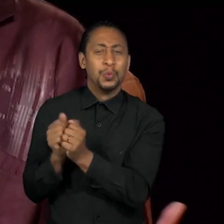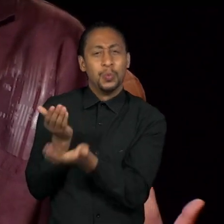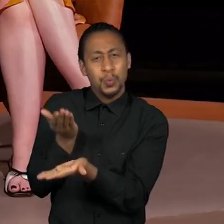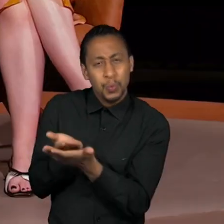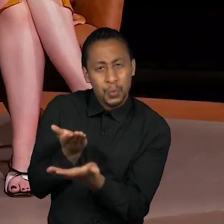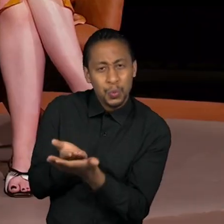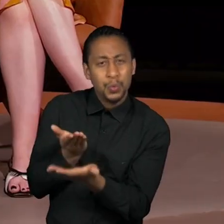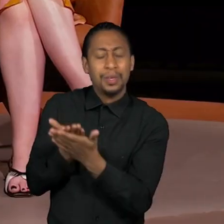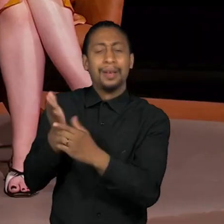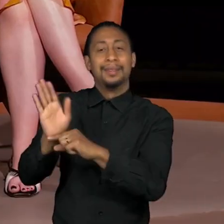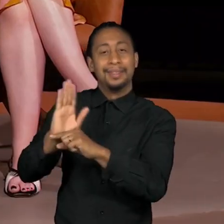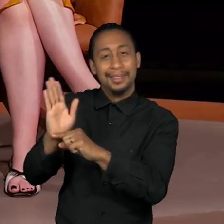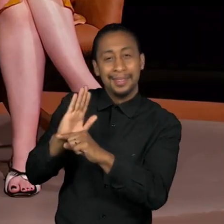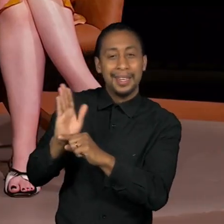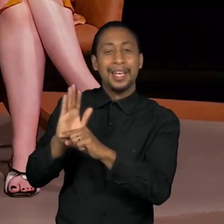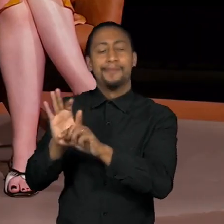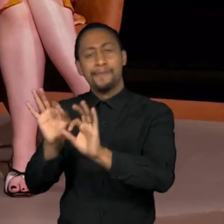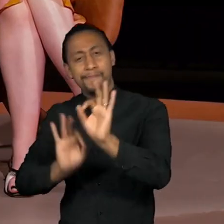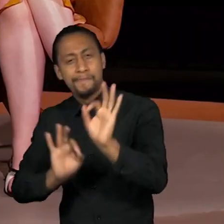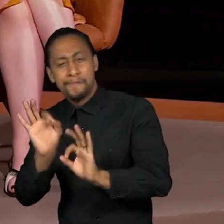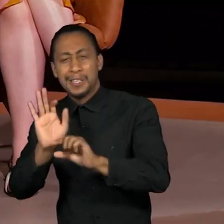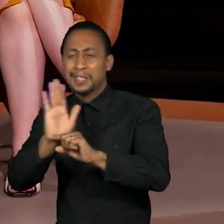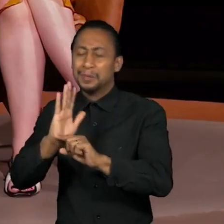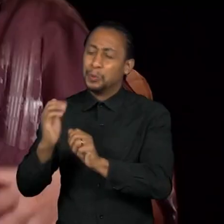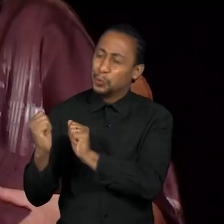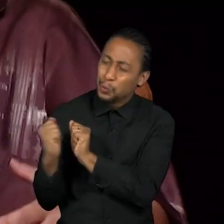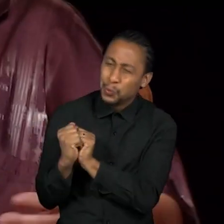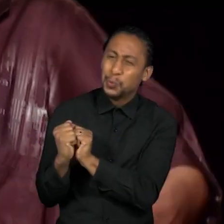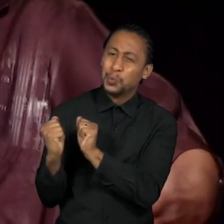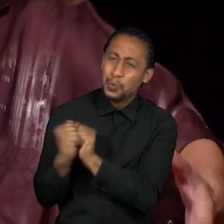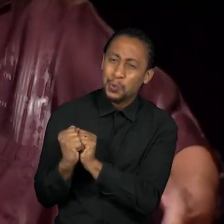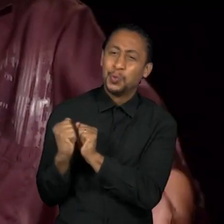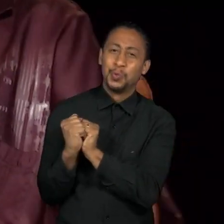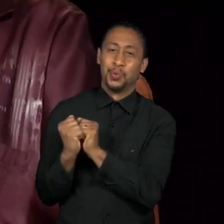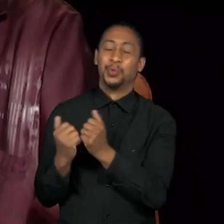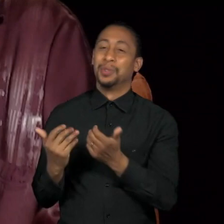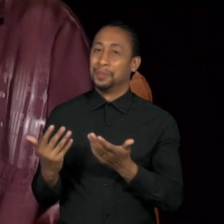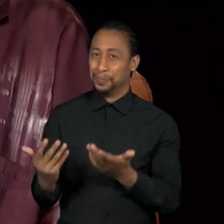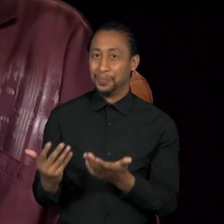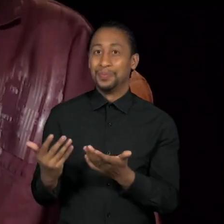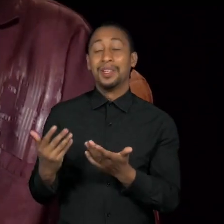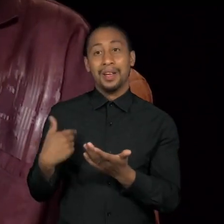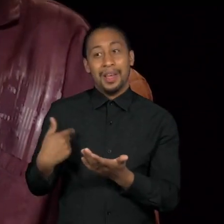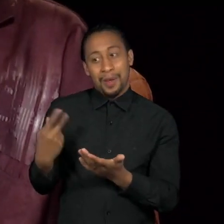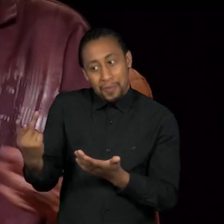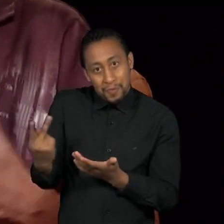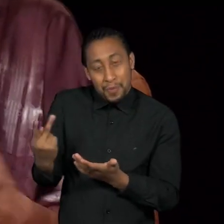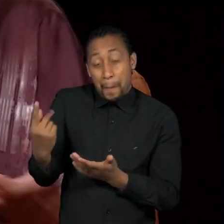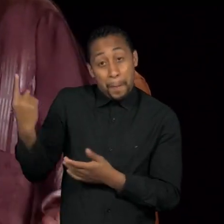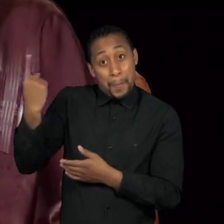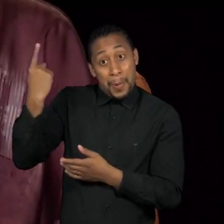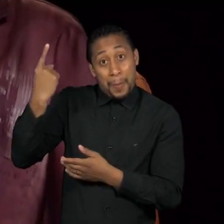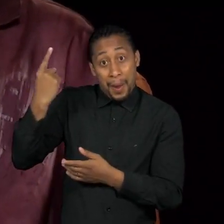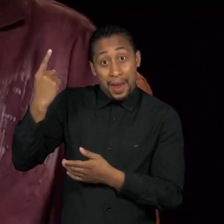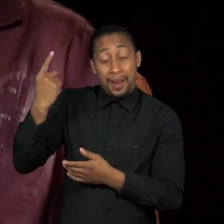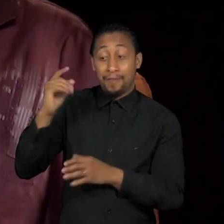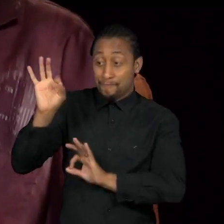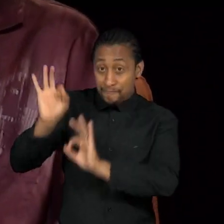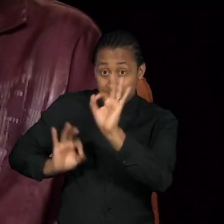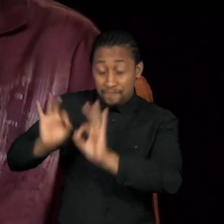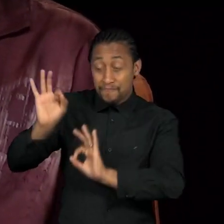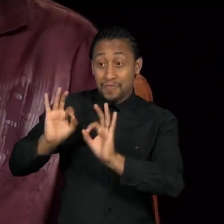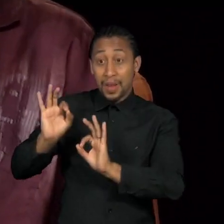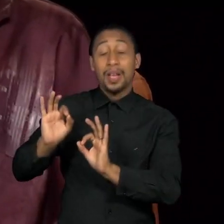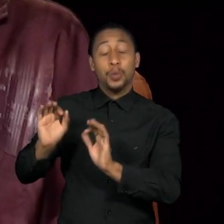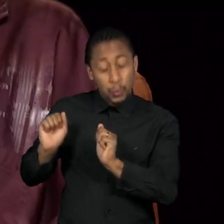estudar cinema, fazer filmes juntos, a minha produtora com ele, a minha primeira produtora foi também a primeira dele,